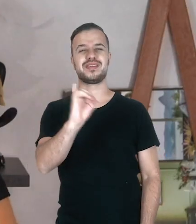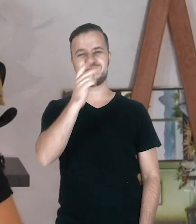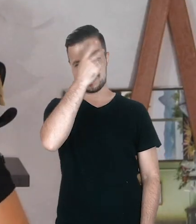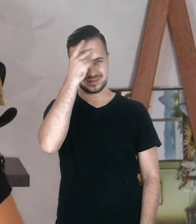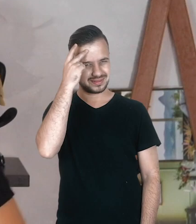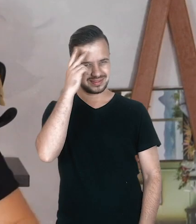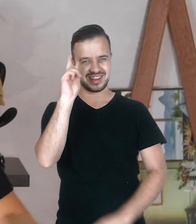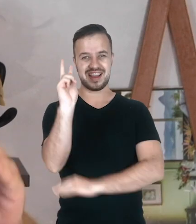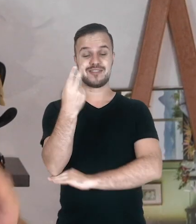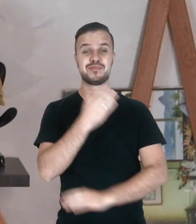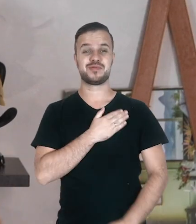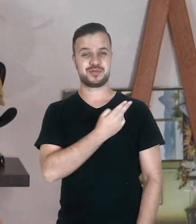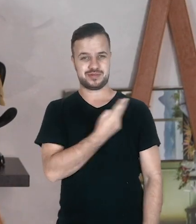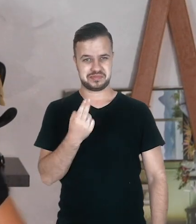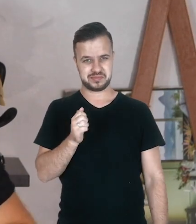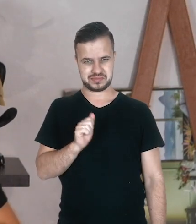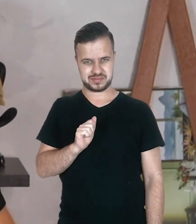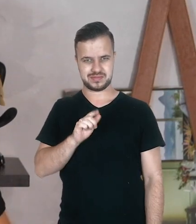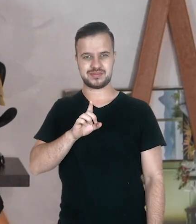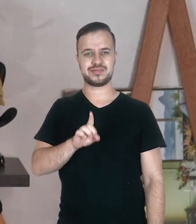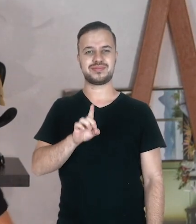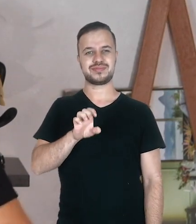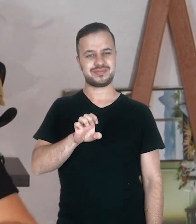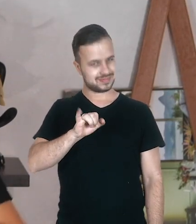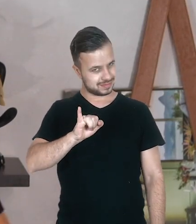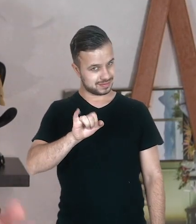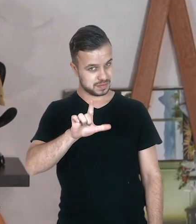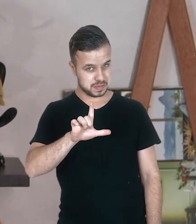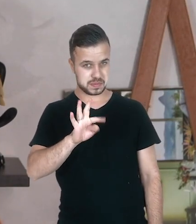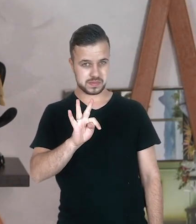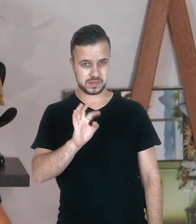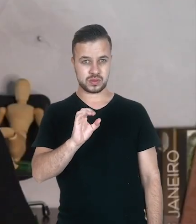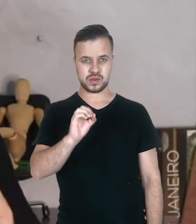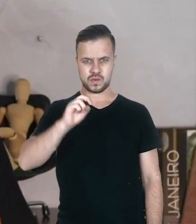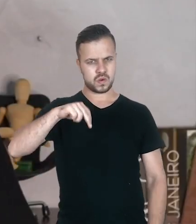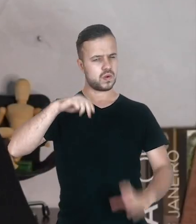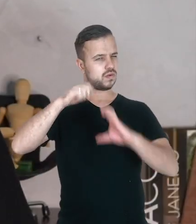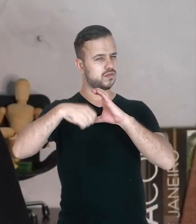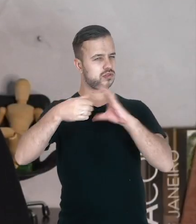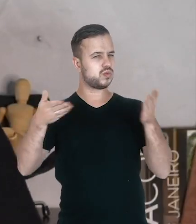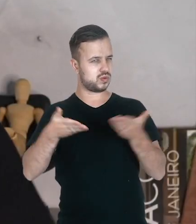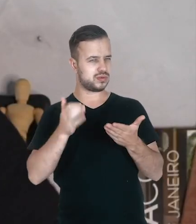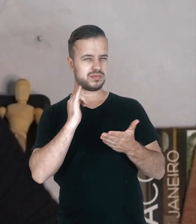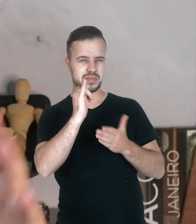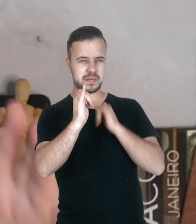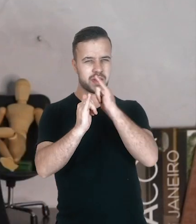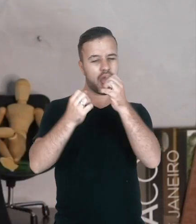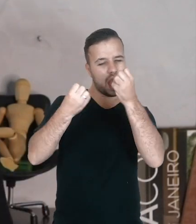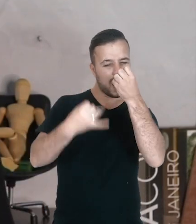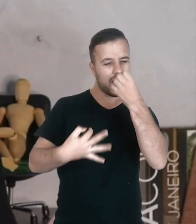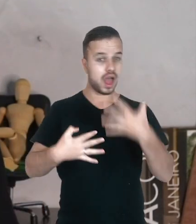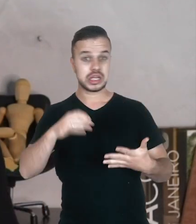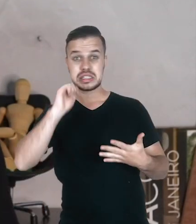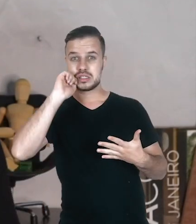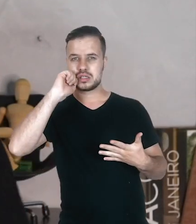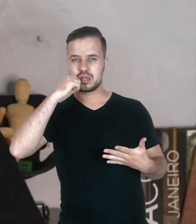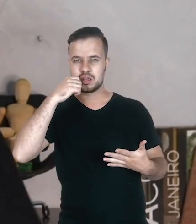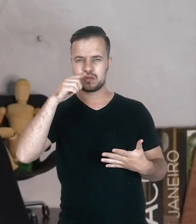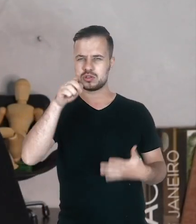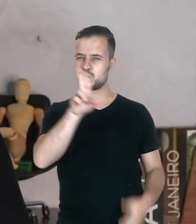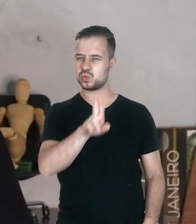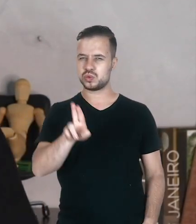Oi pessoal da Havan, meu nome é Adeilton e no vídeo de hoje eu vou te contar alguns segredos para você deixar a sua decoração ainda mais